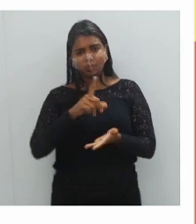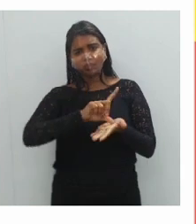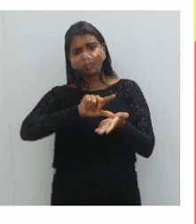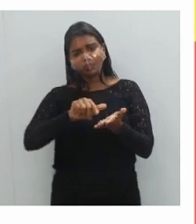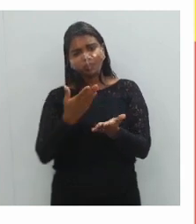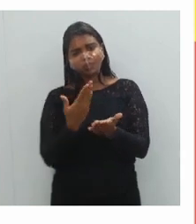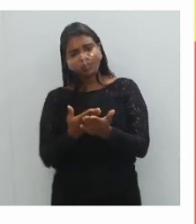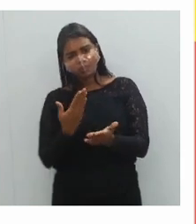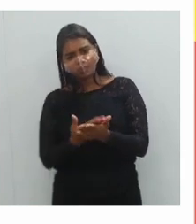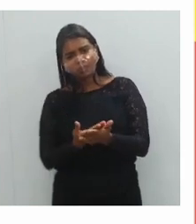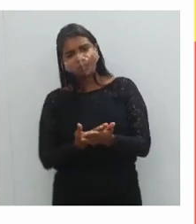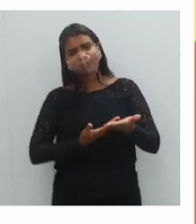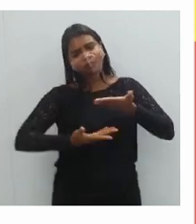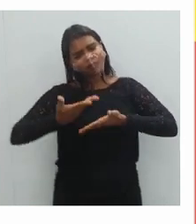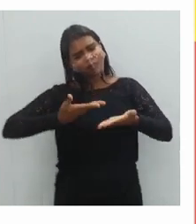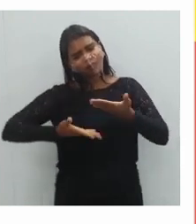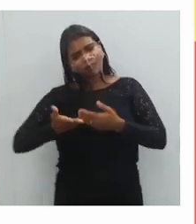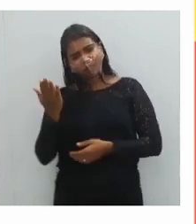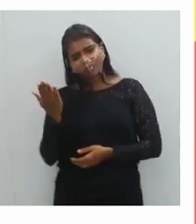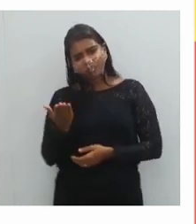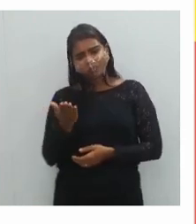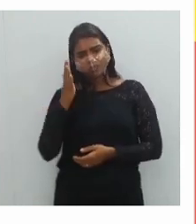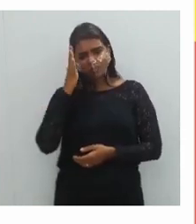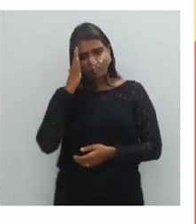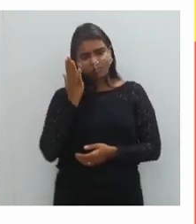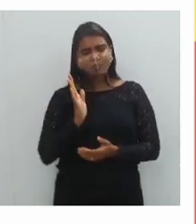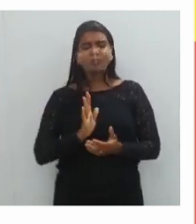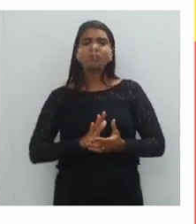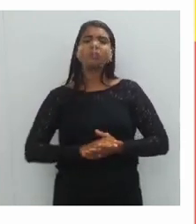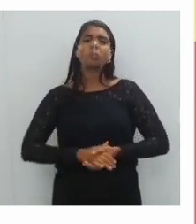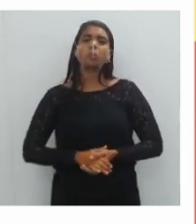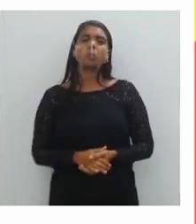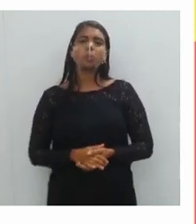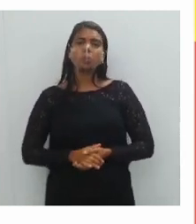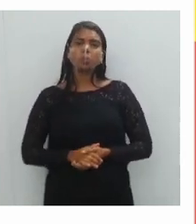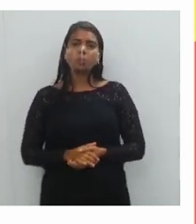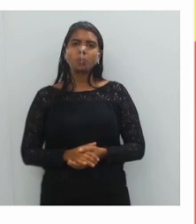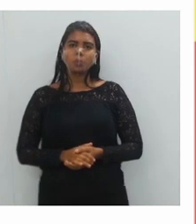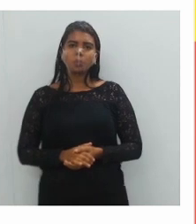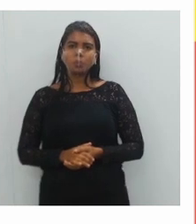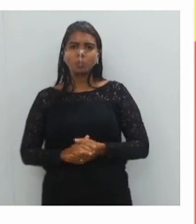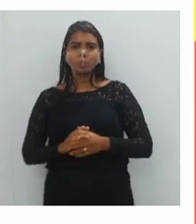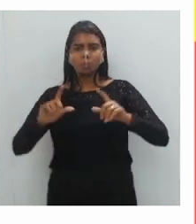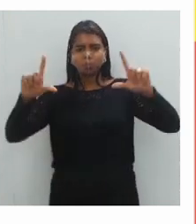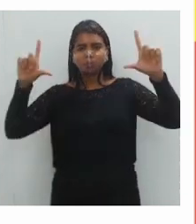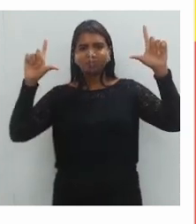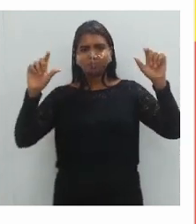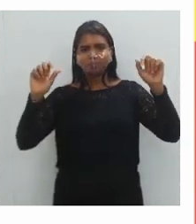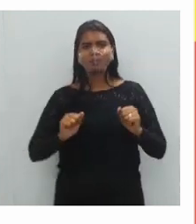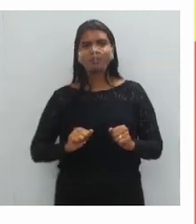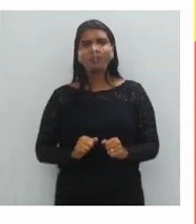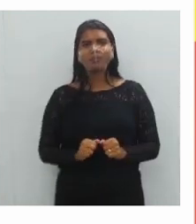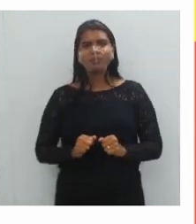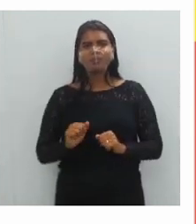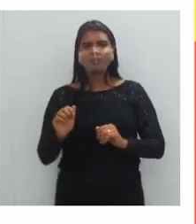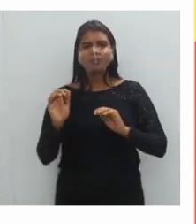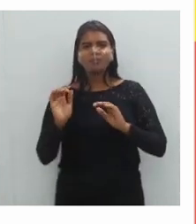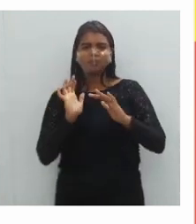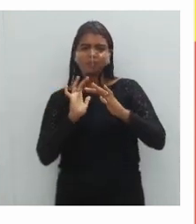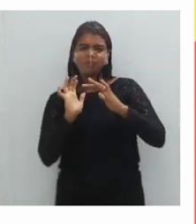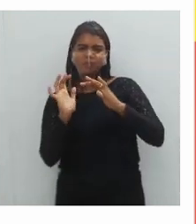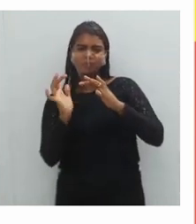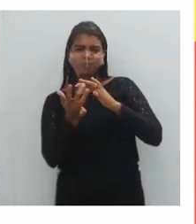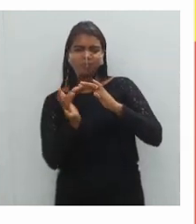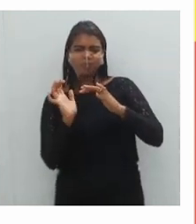nós estamos tratando aqui. Então, nós temos o seguinte quadro, rede social, né?